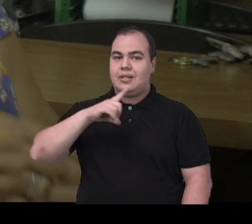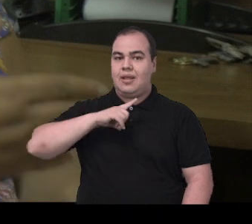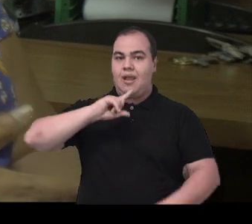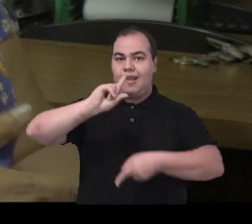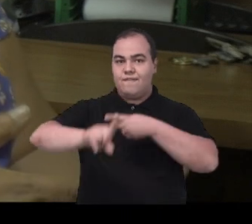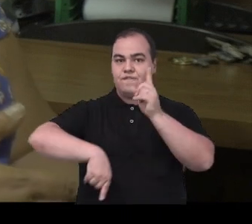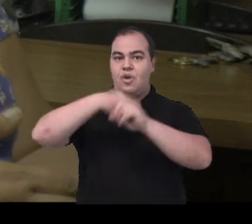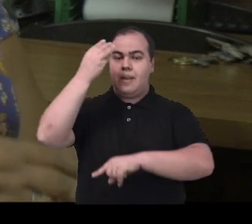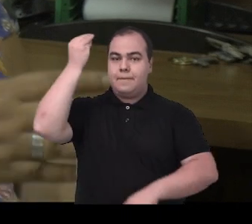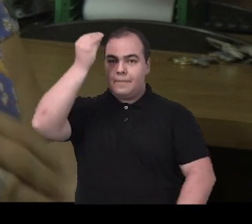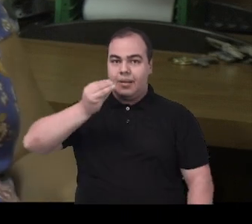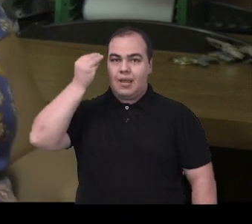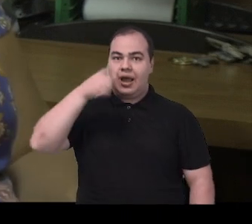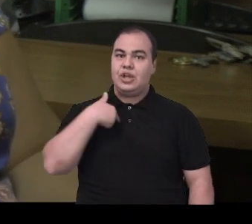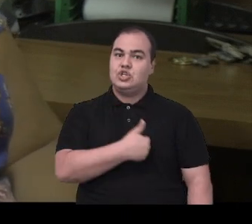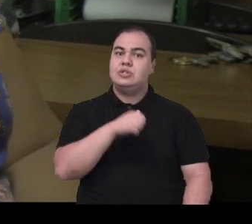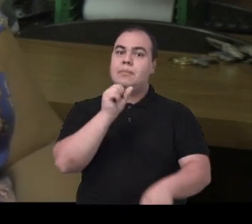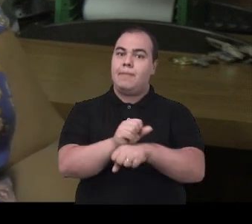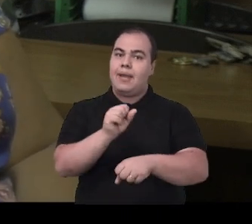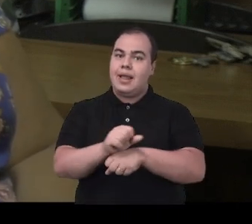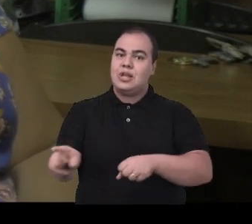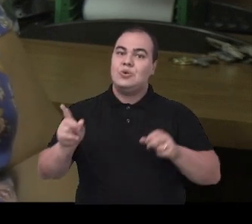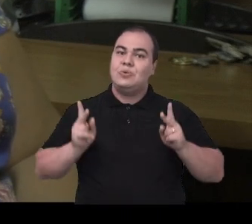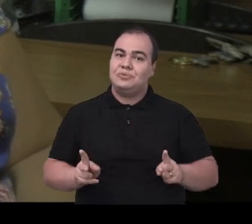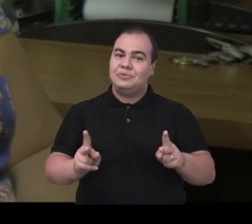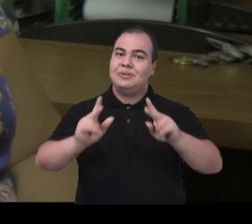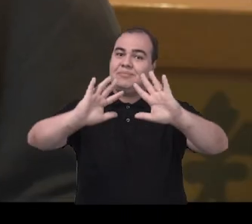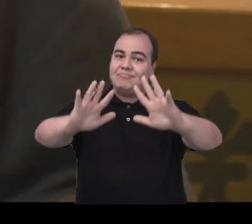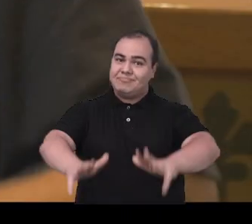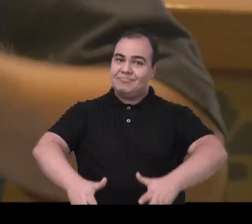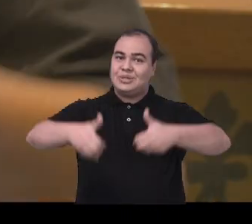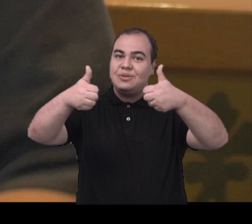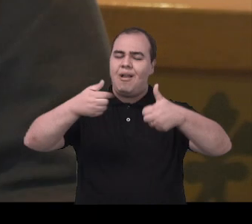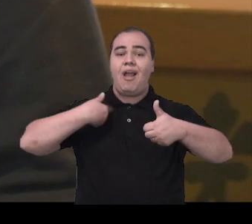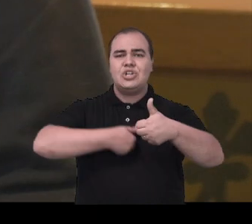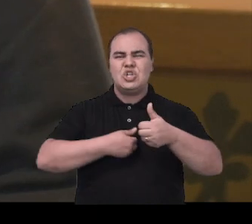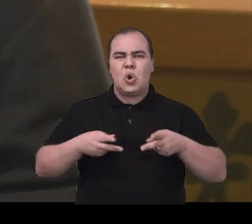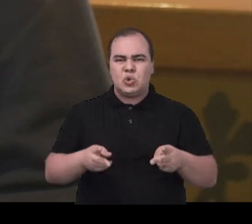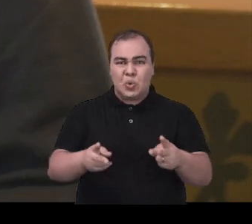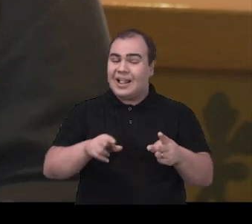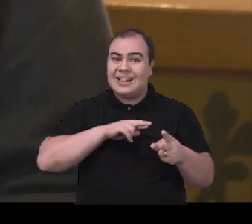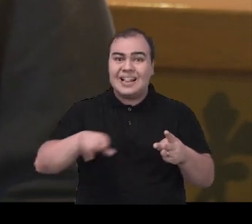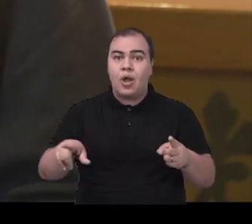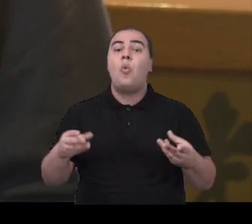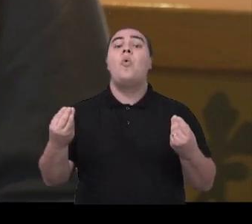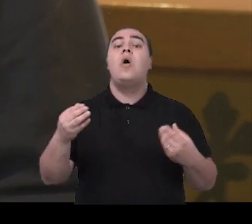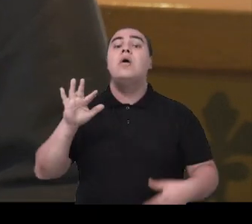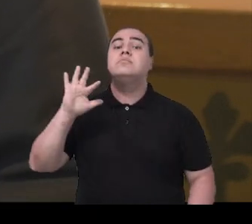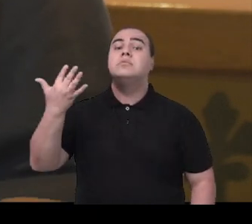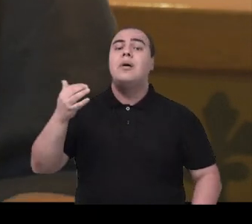psiquiátrica para melhorar e a gente espera que isso continue melhorando. Porque se a gente não der continuidade, o que